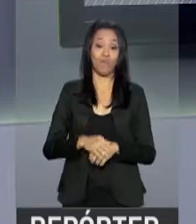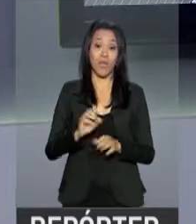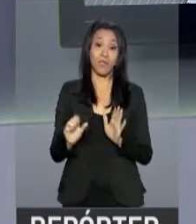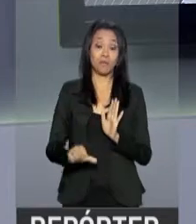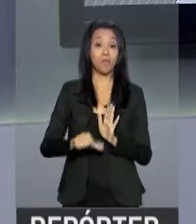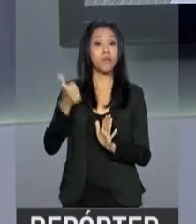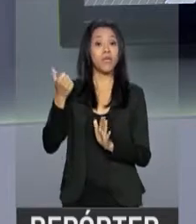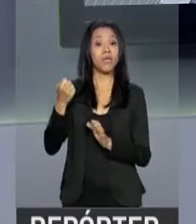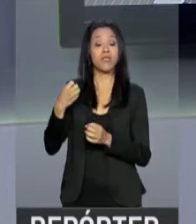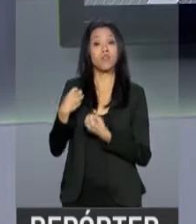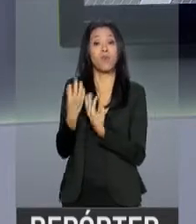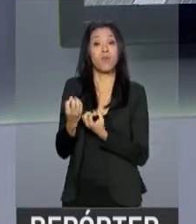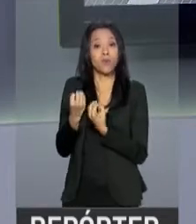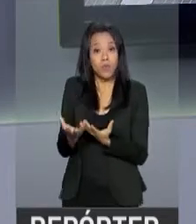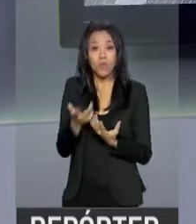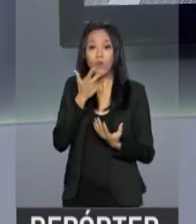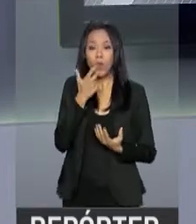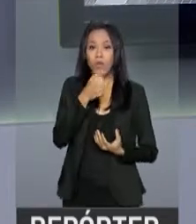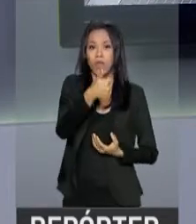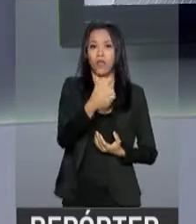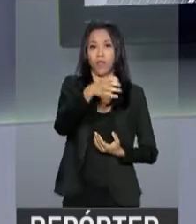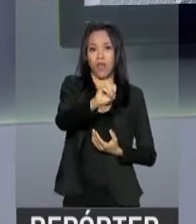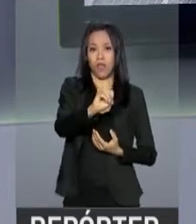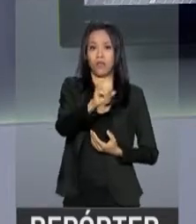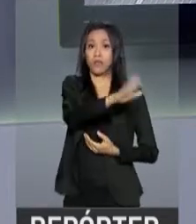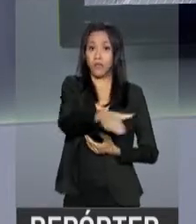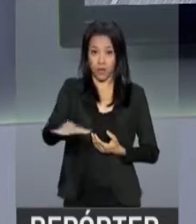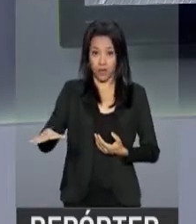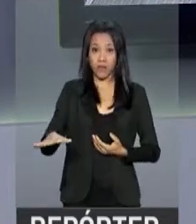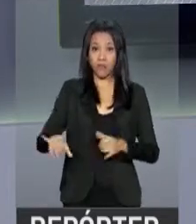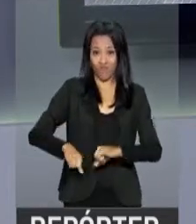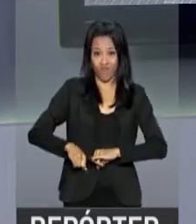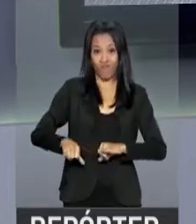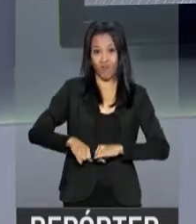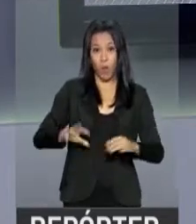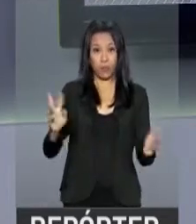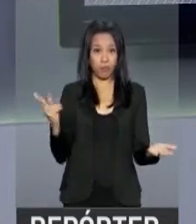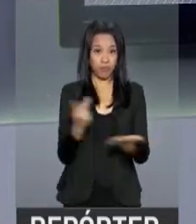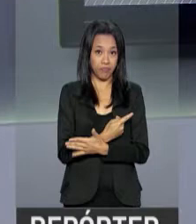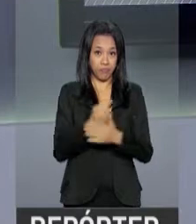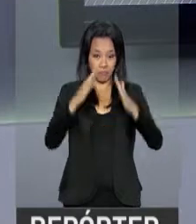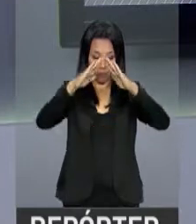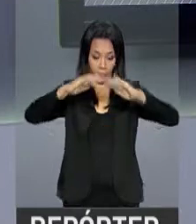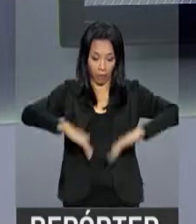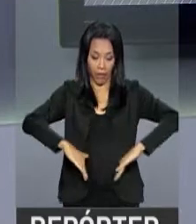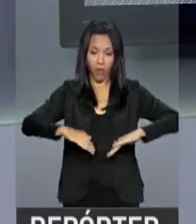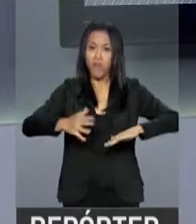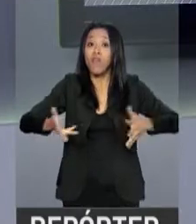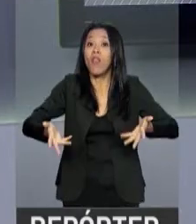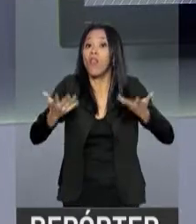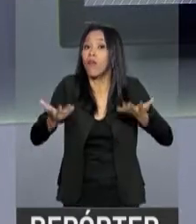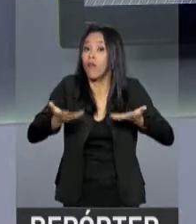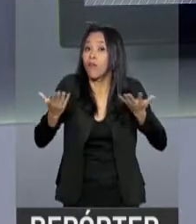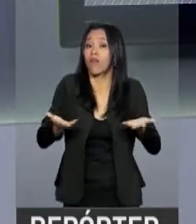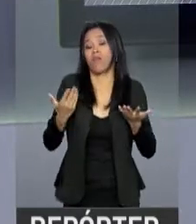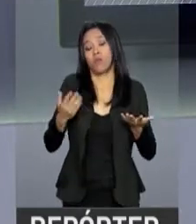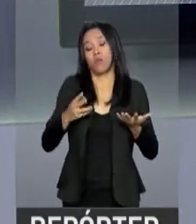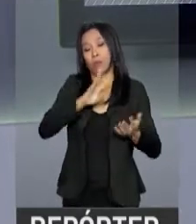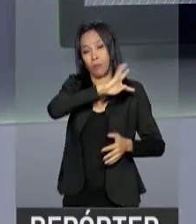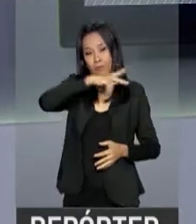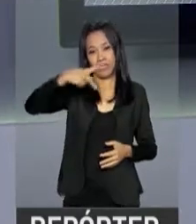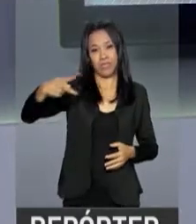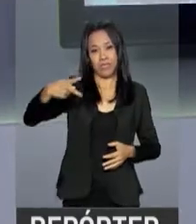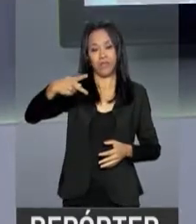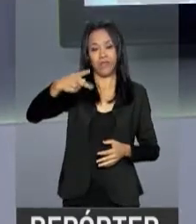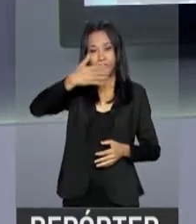notícias informam que dez crianças sofreram ferimentos leves o presidente michel temer lamentou o acidente e quem tem as informações